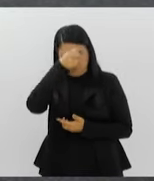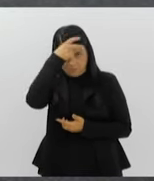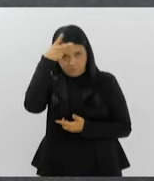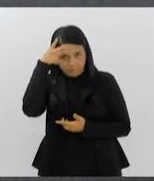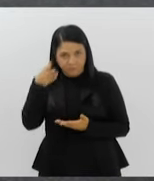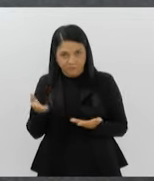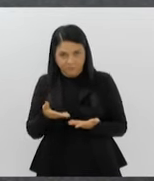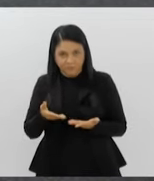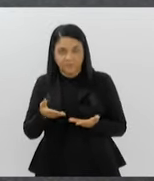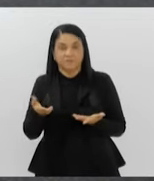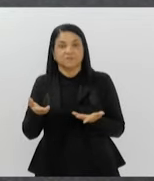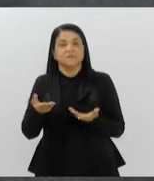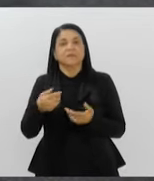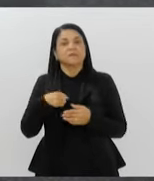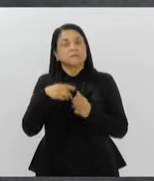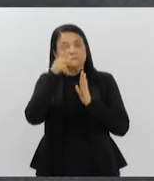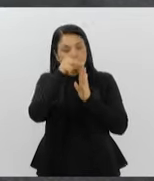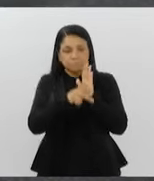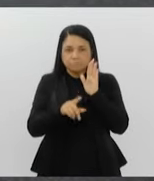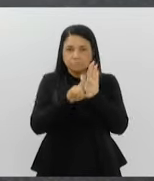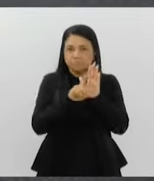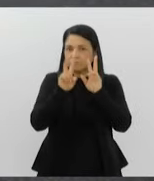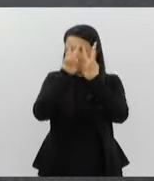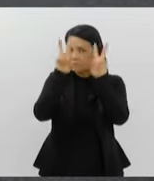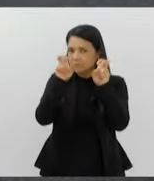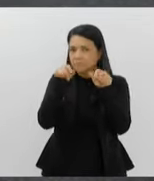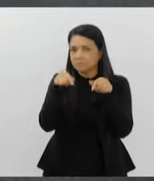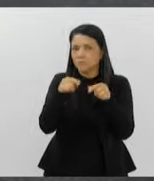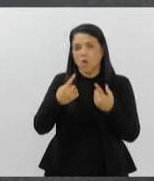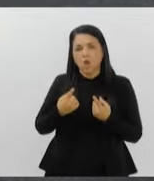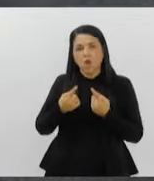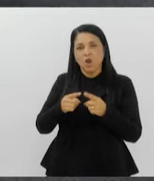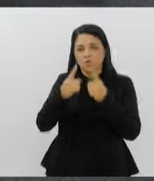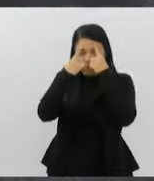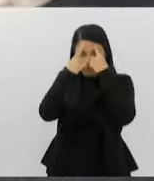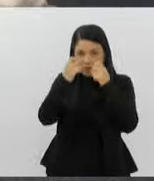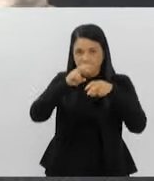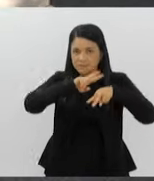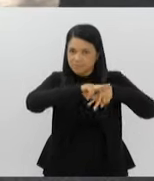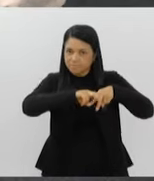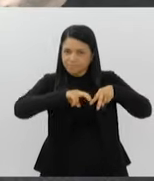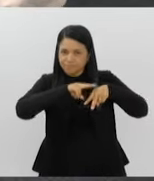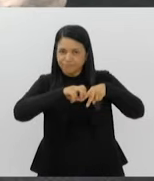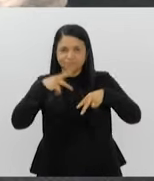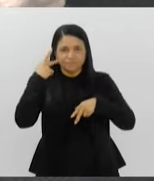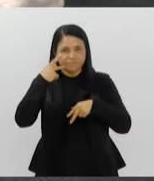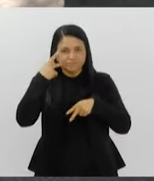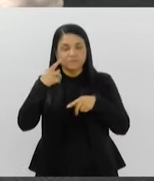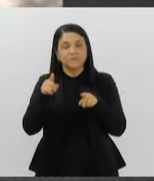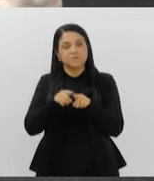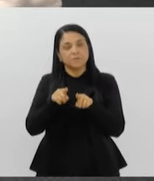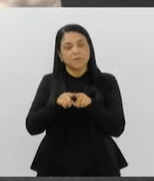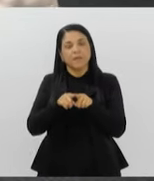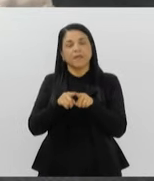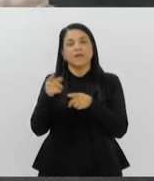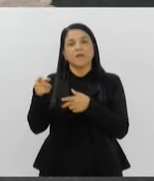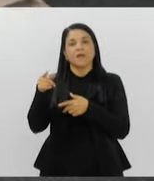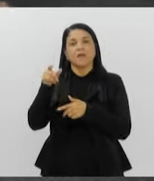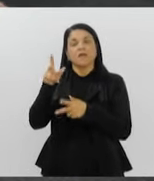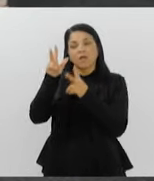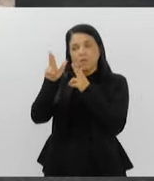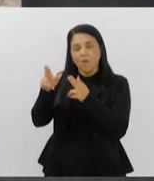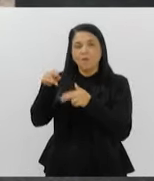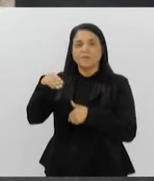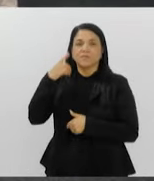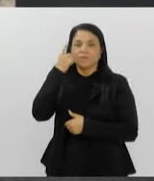desse projeto ele é pertinente, porque combater a violência política de gênero, combater, né, como nos fez a deputada Marta Rocha